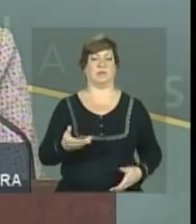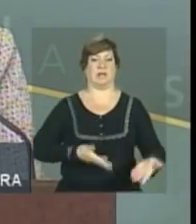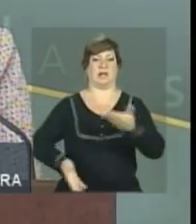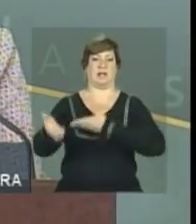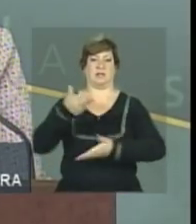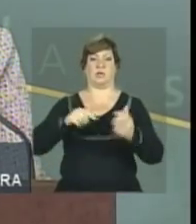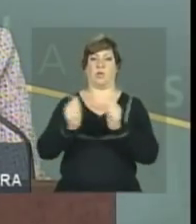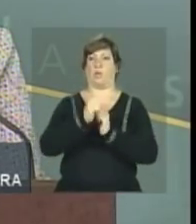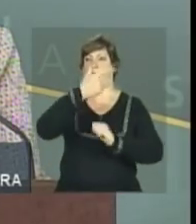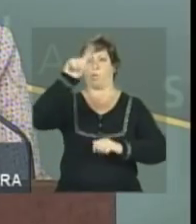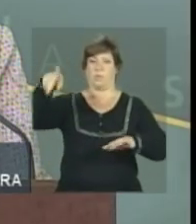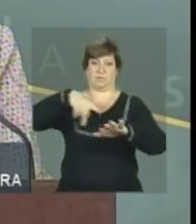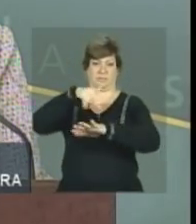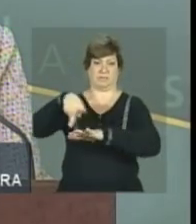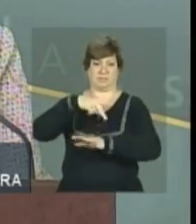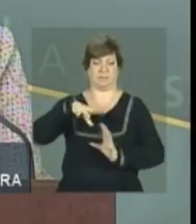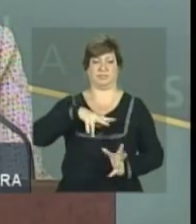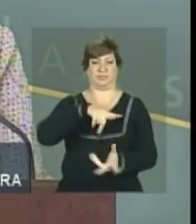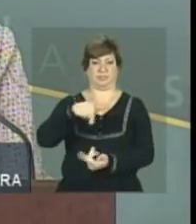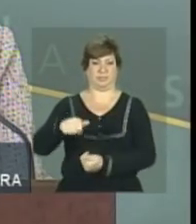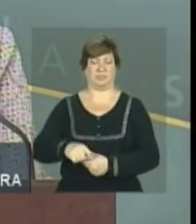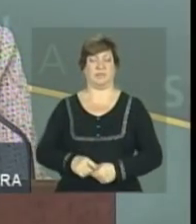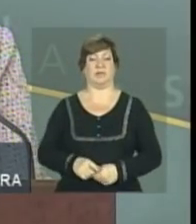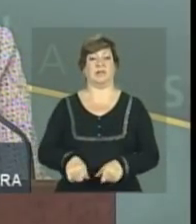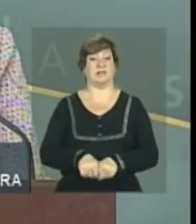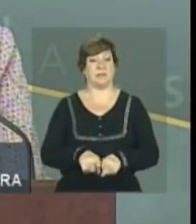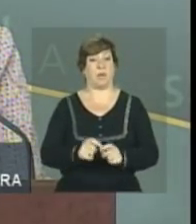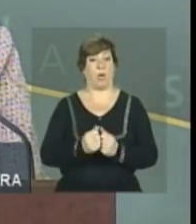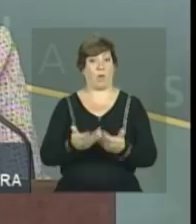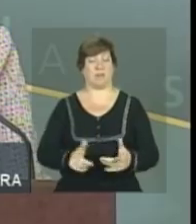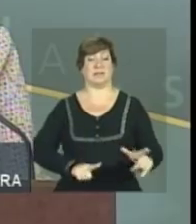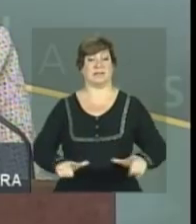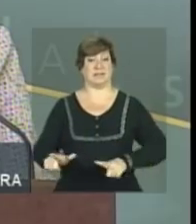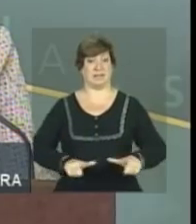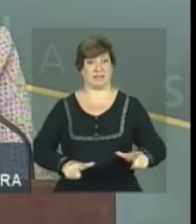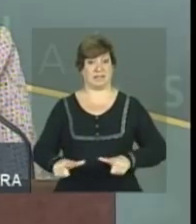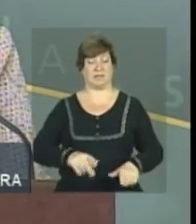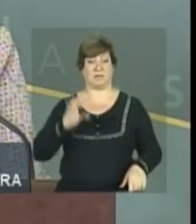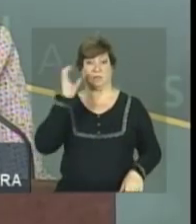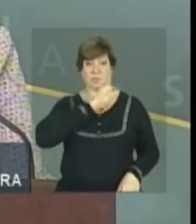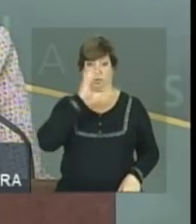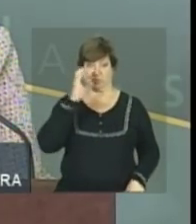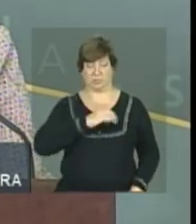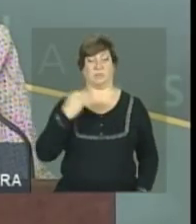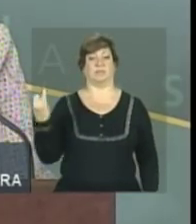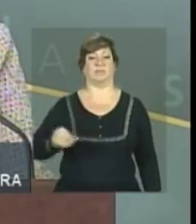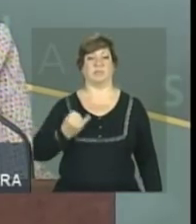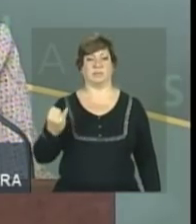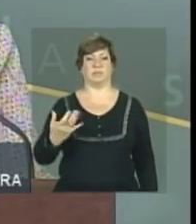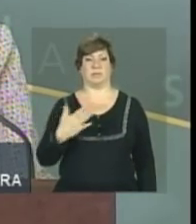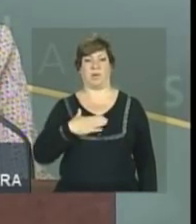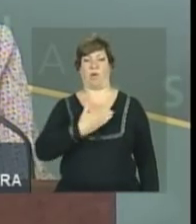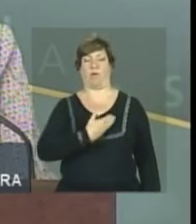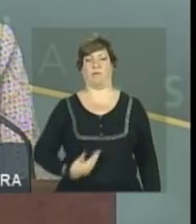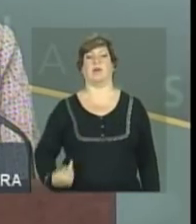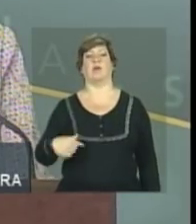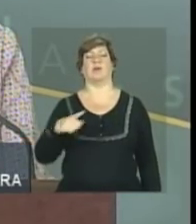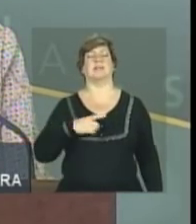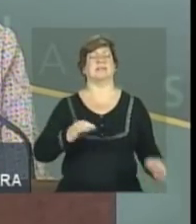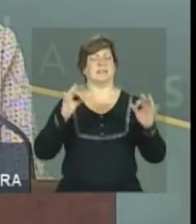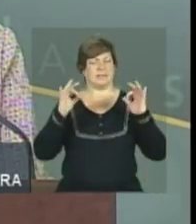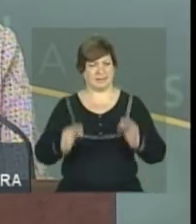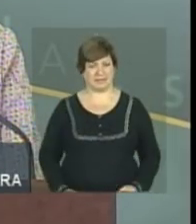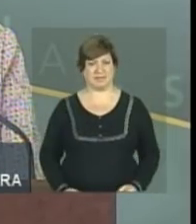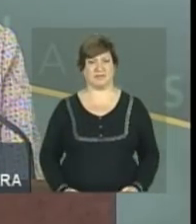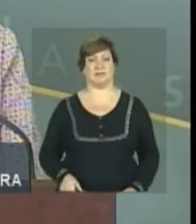internacionais. Em torno dessas tarefas relevantes e urgentes do meu governo, eu tenho certeza